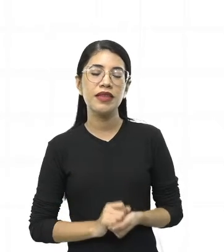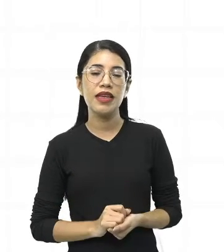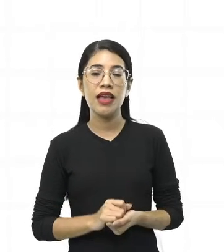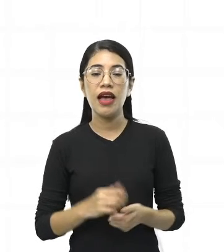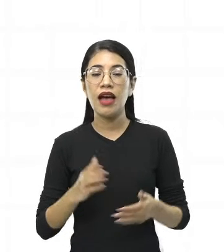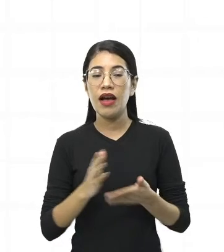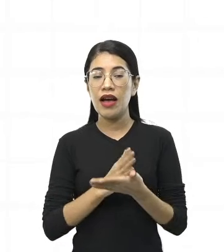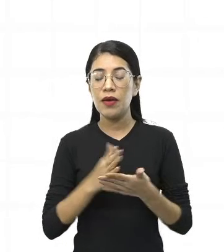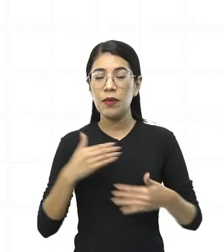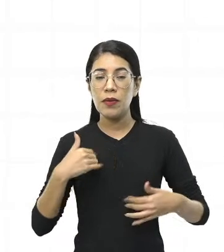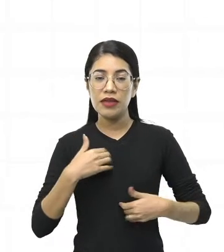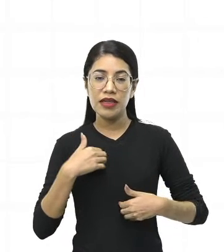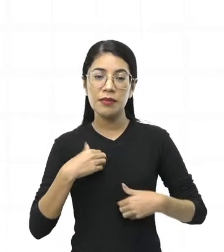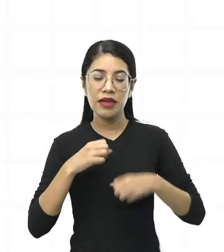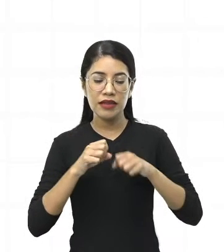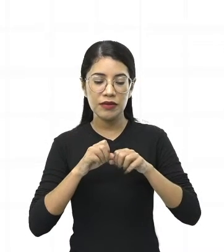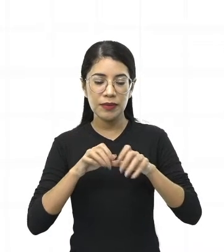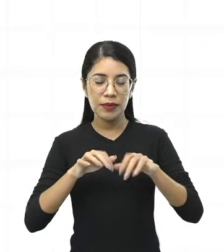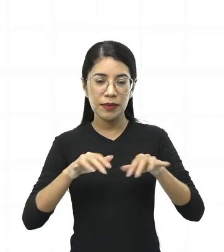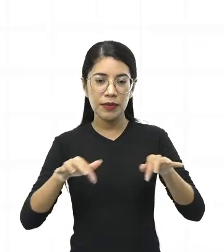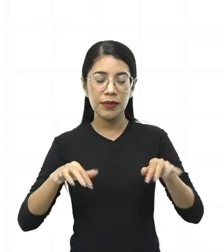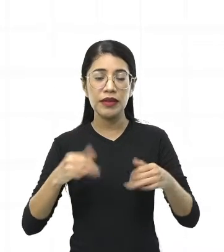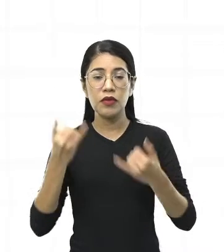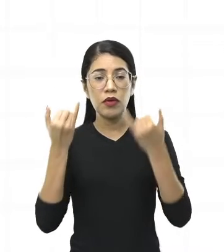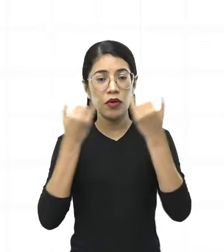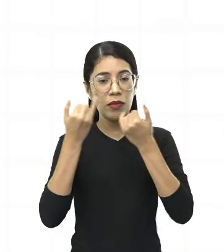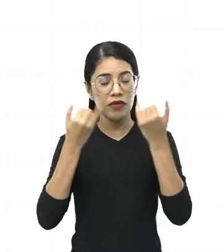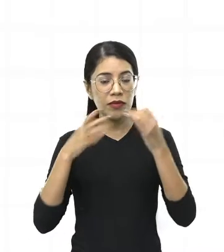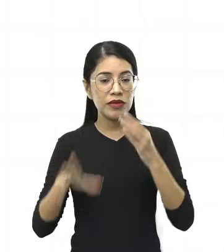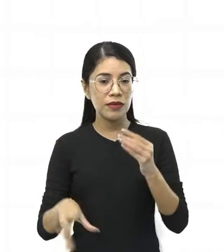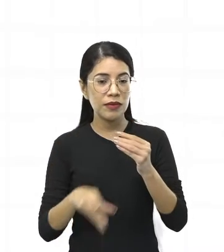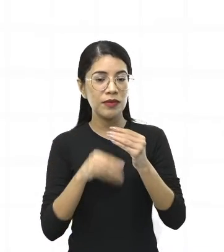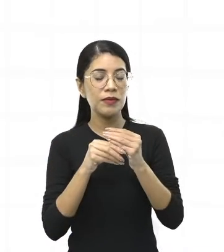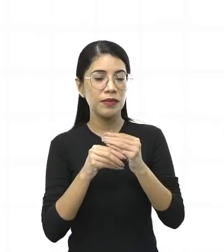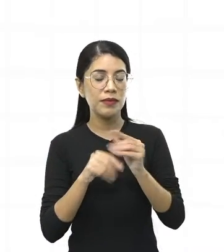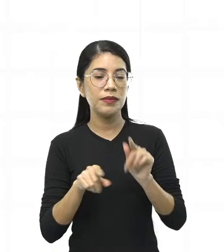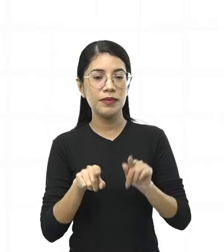de animais. Vejam que já tem uma outra informação, né?